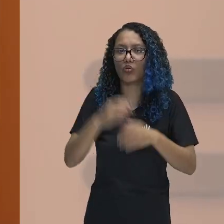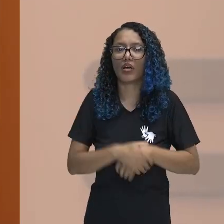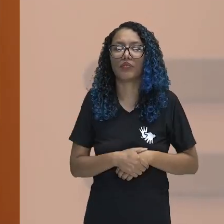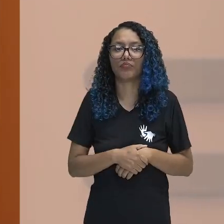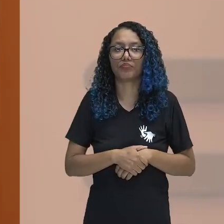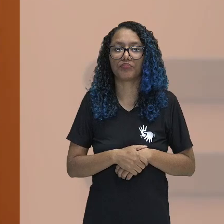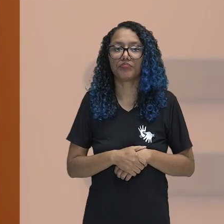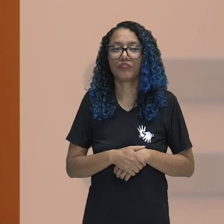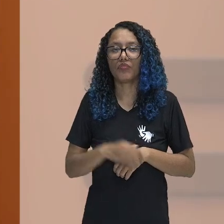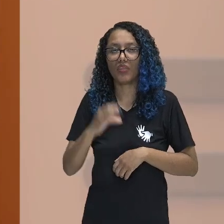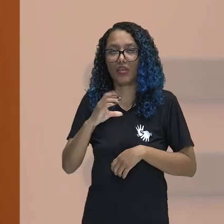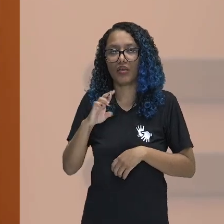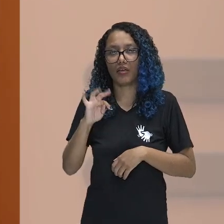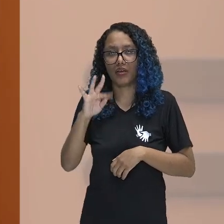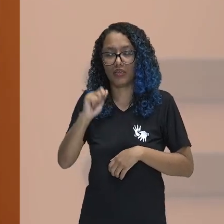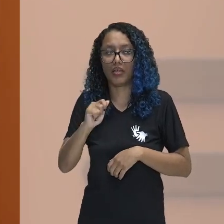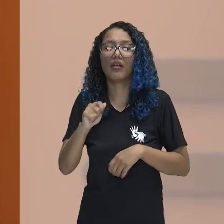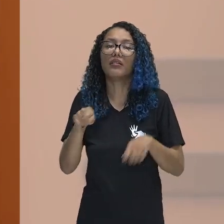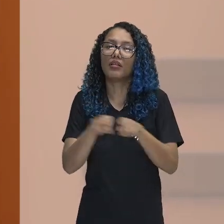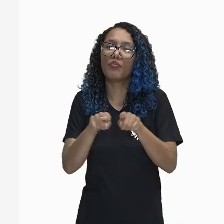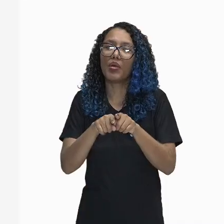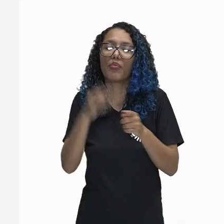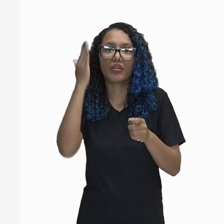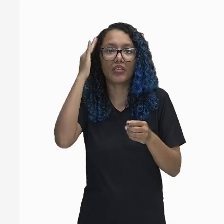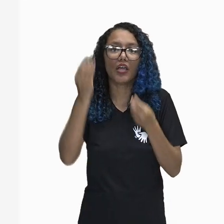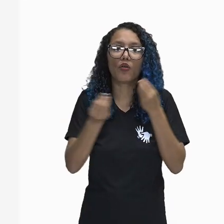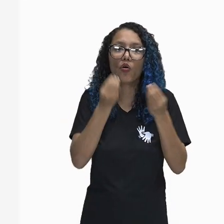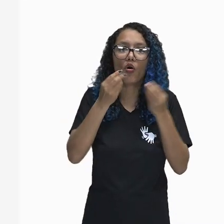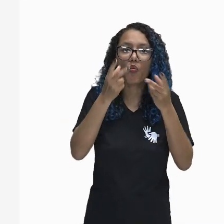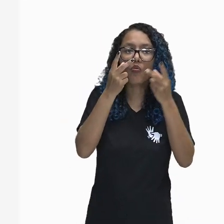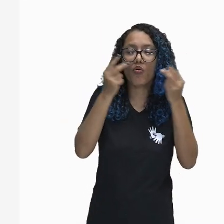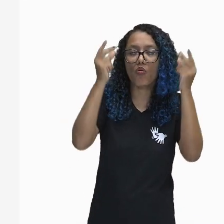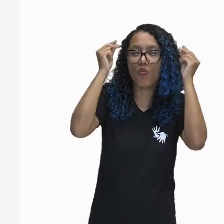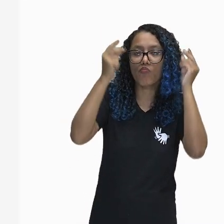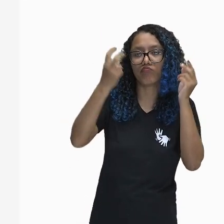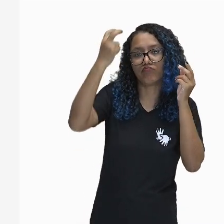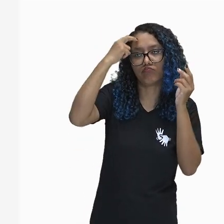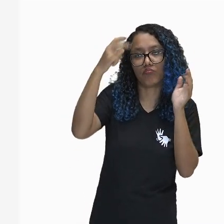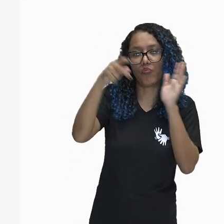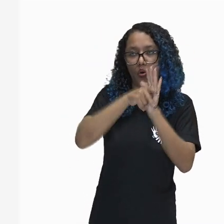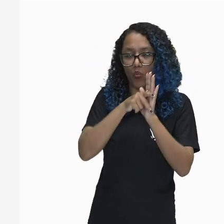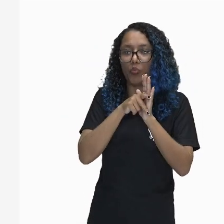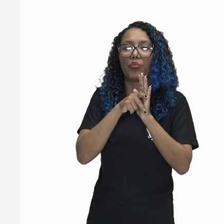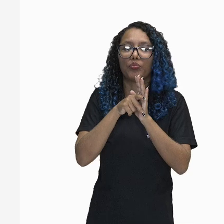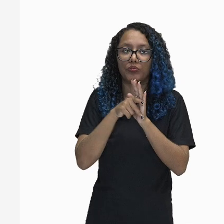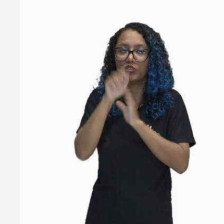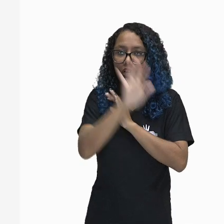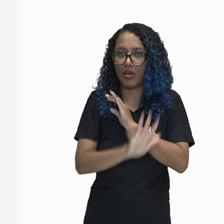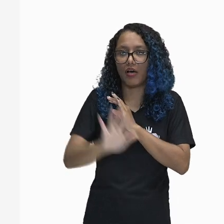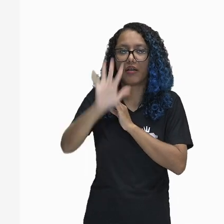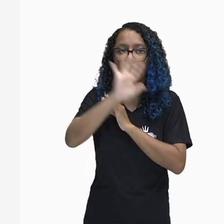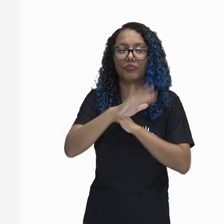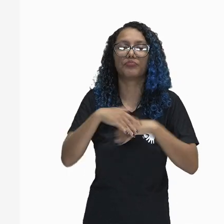da própria Grécia. Ok, gente? Vamos adiante com o texto. Vamos lá. Por volta